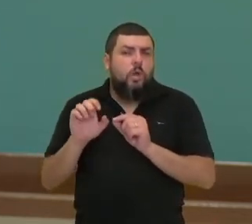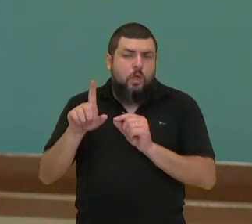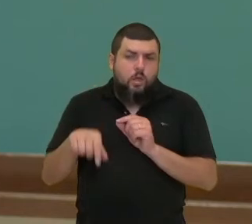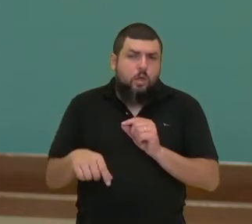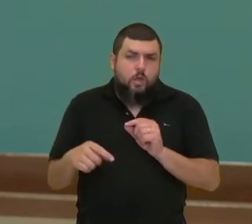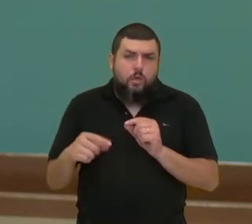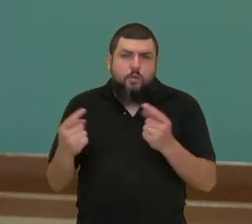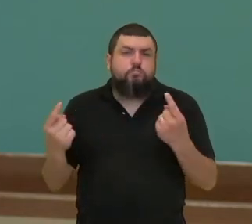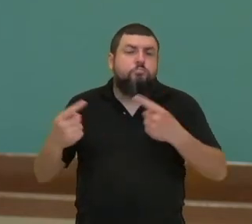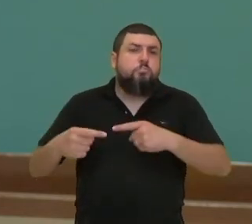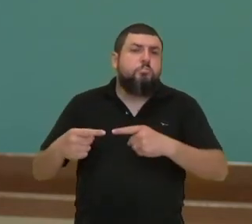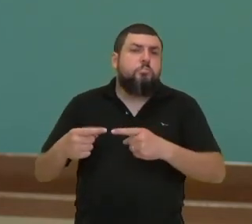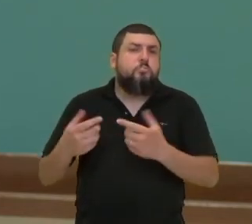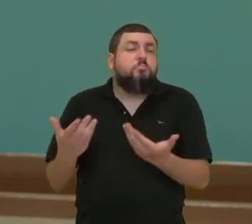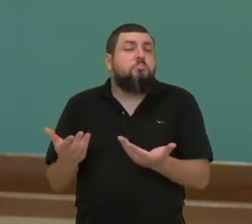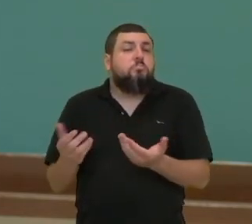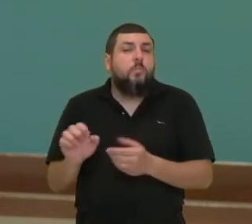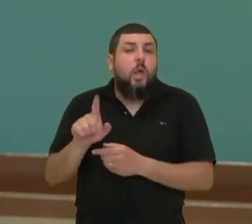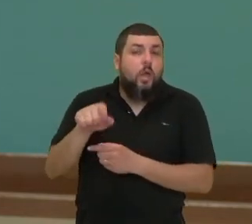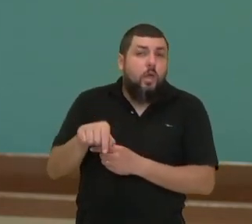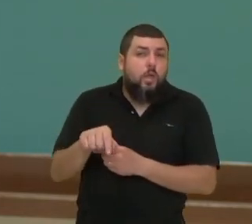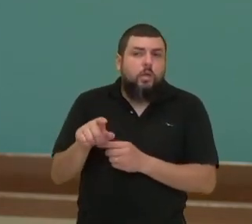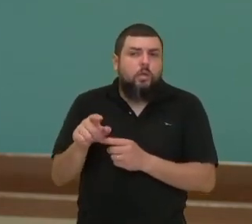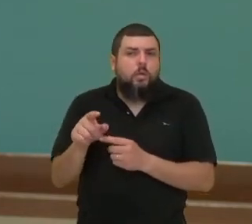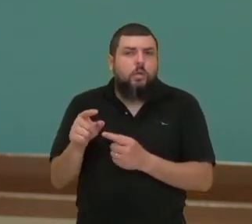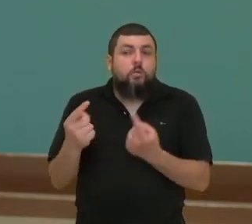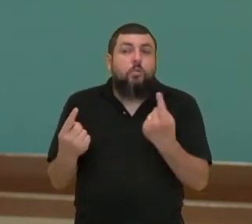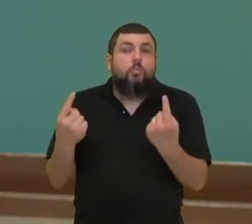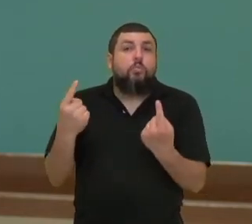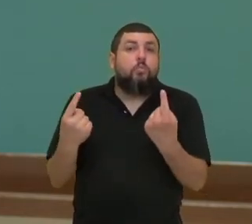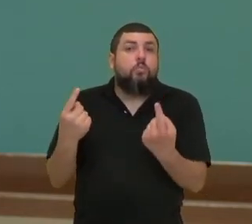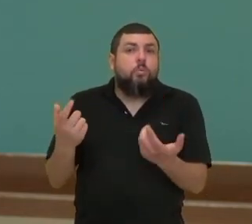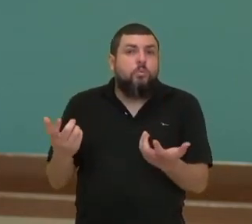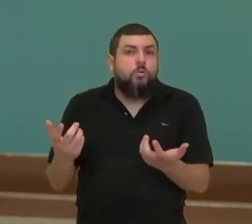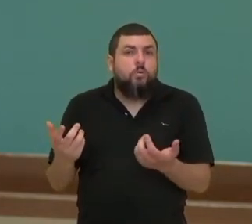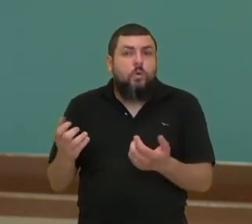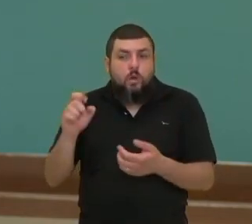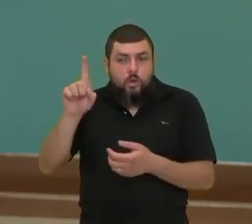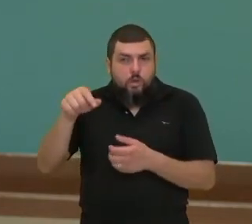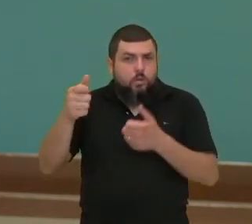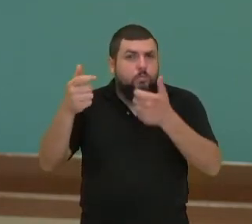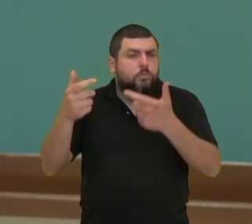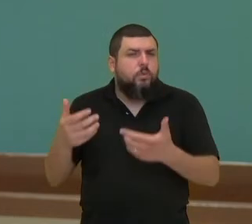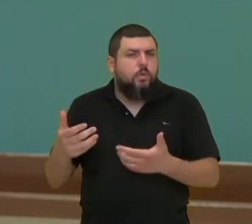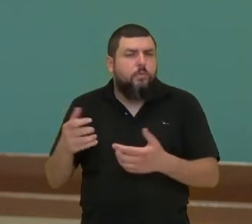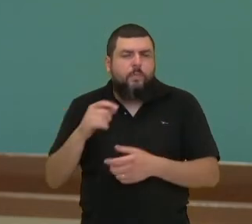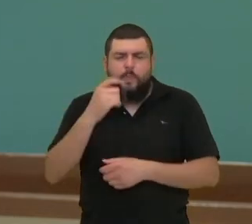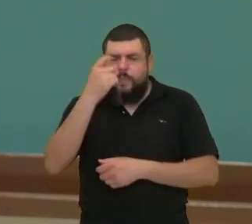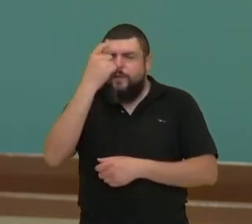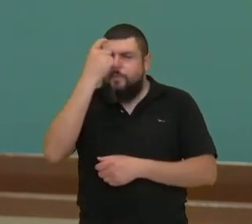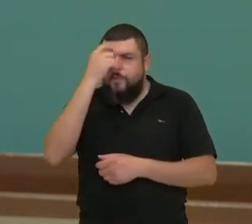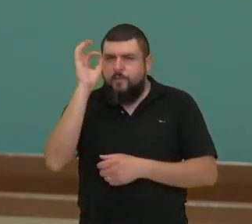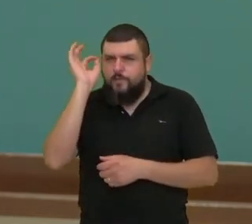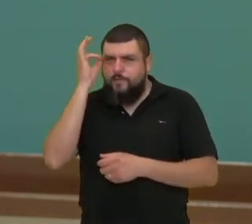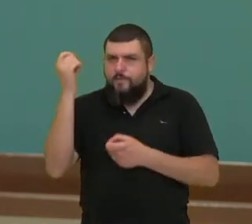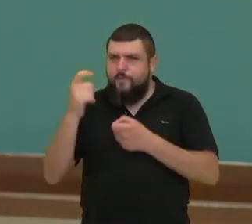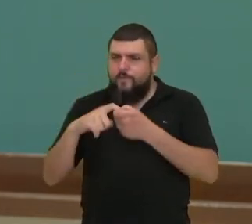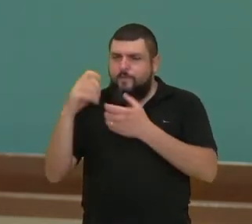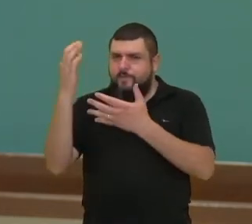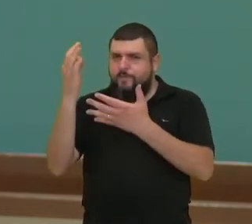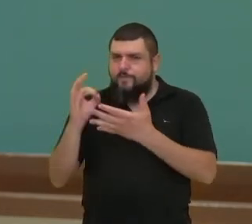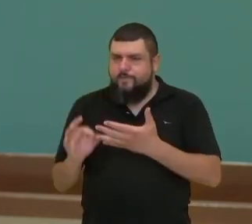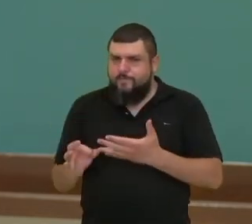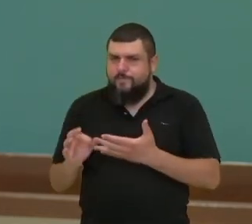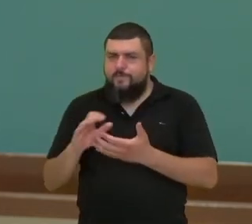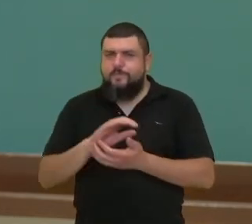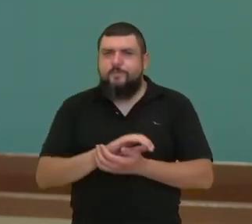da outra? É uma alternativa? Uma explicação? Pensa um pouquinho que eu volto já já comentando aqui